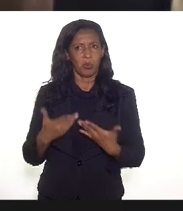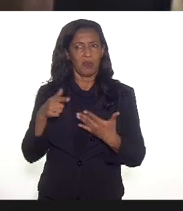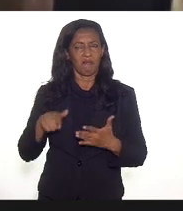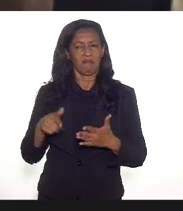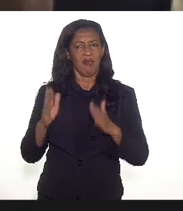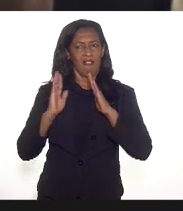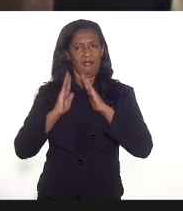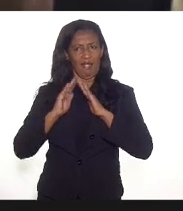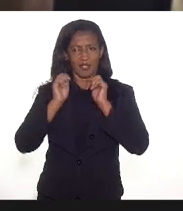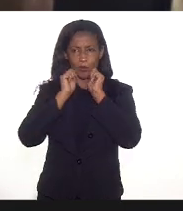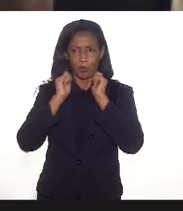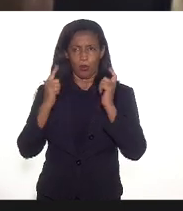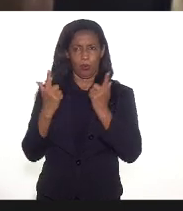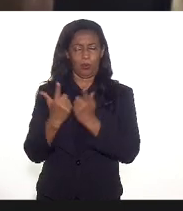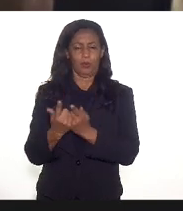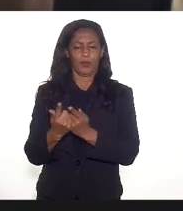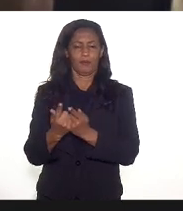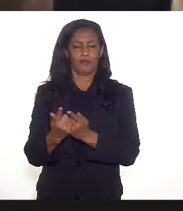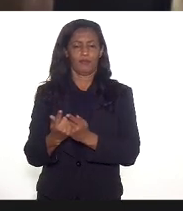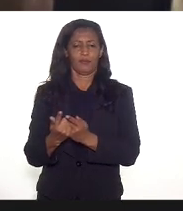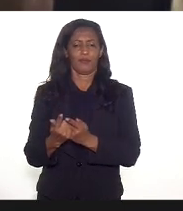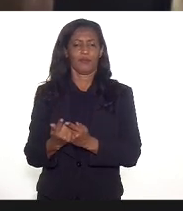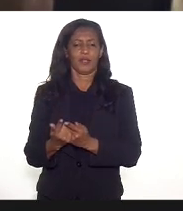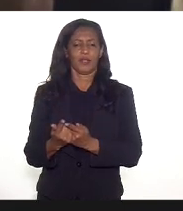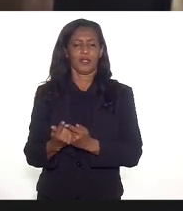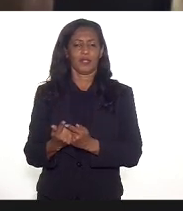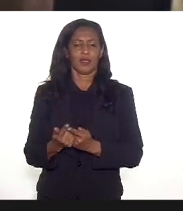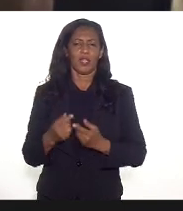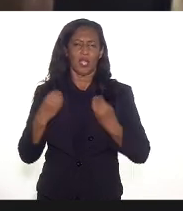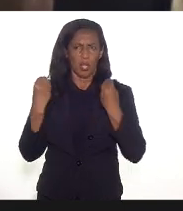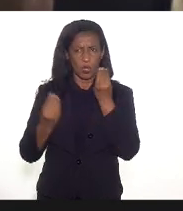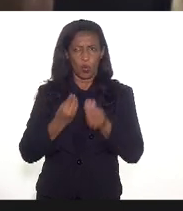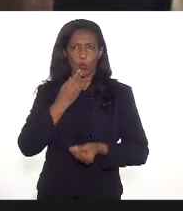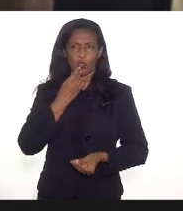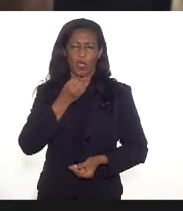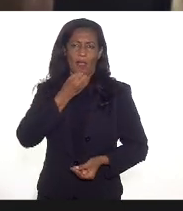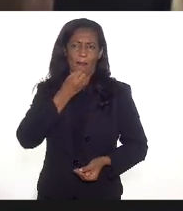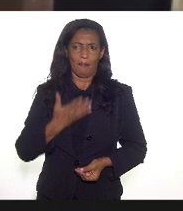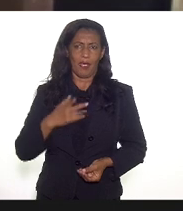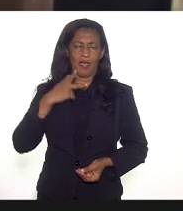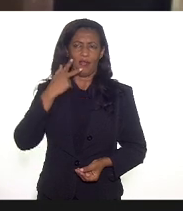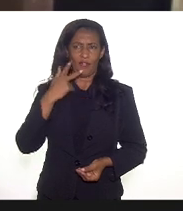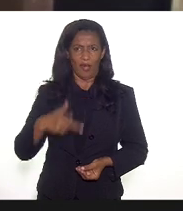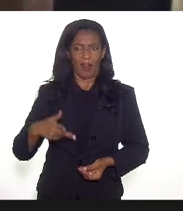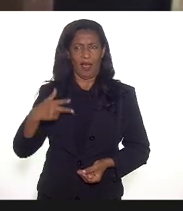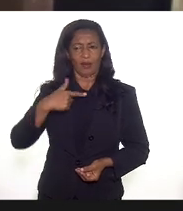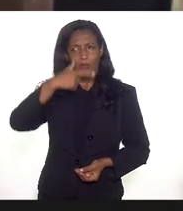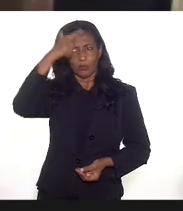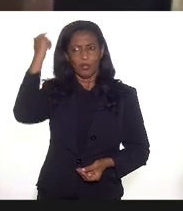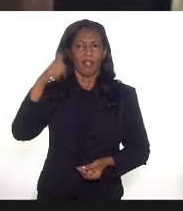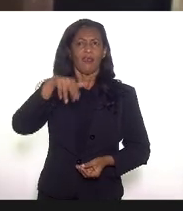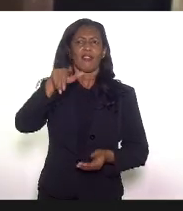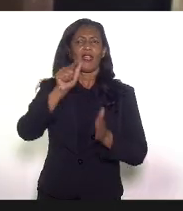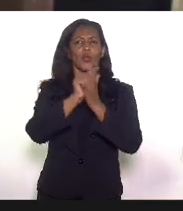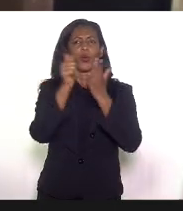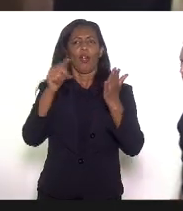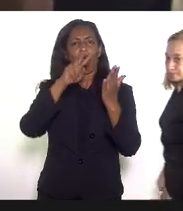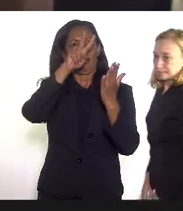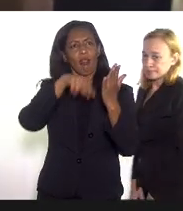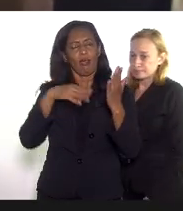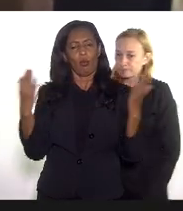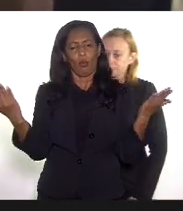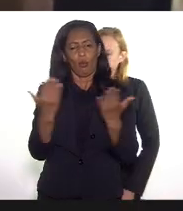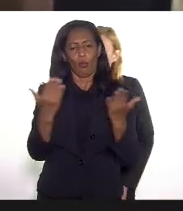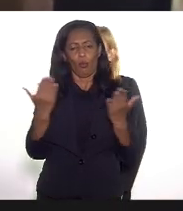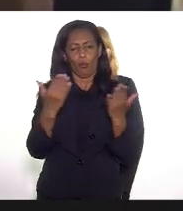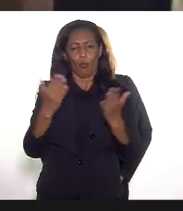Legislativa, e como bem dito pelo deputado Luiz Paulo, quem pôde ler a matéria do Globo hoje,